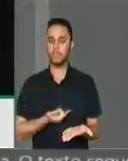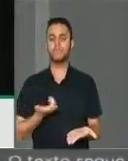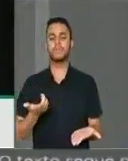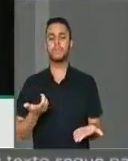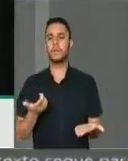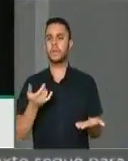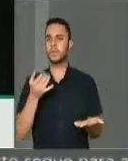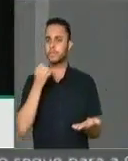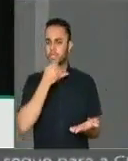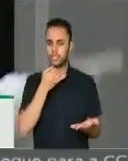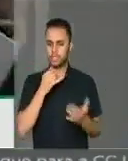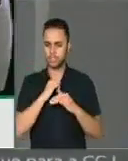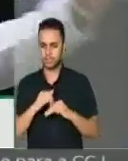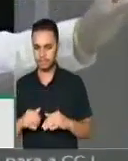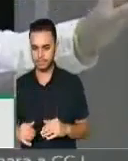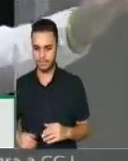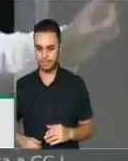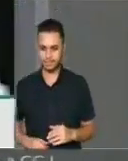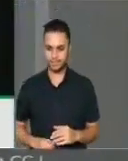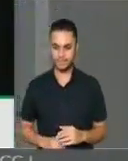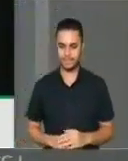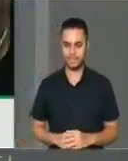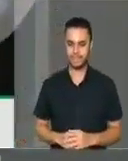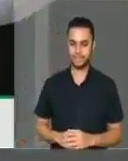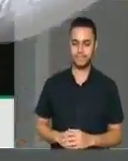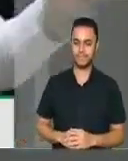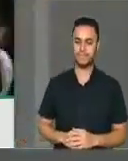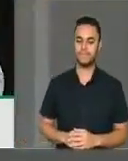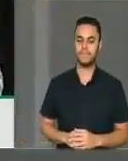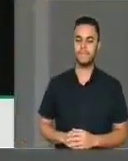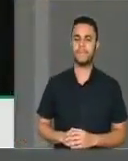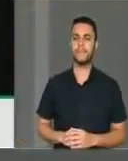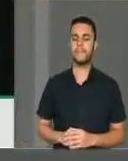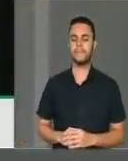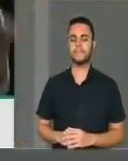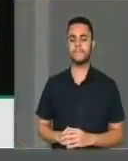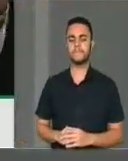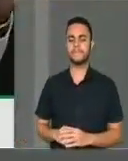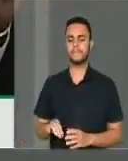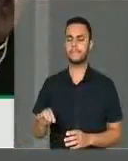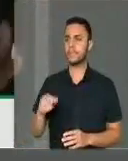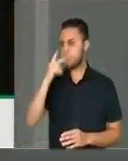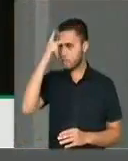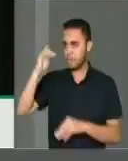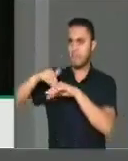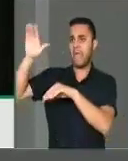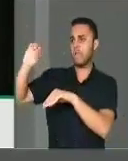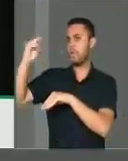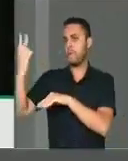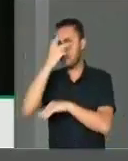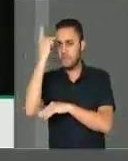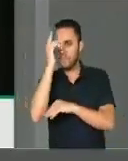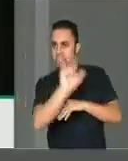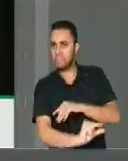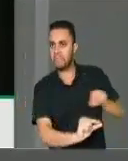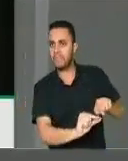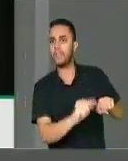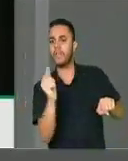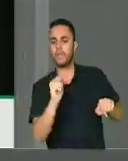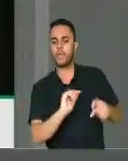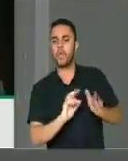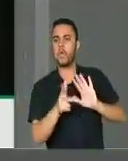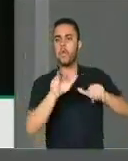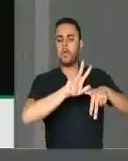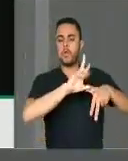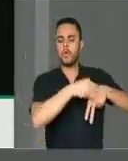nossa lamentação, porque não é dizendo quem é mais ou quem é menos corrupto é que nós vamos garantir